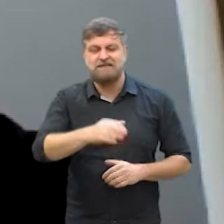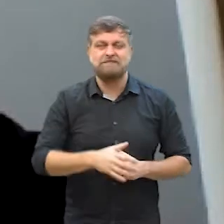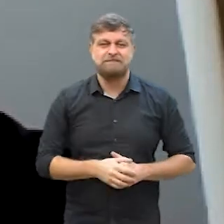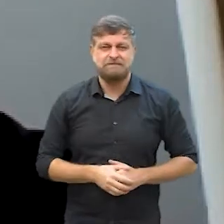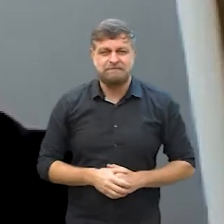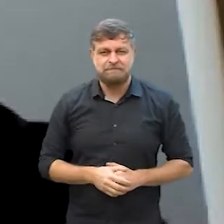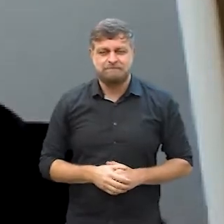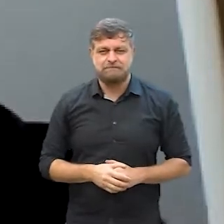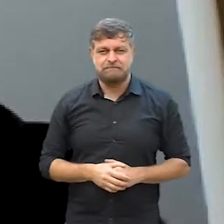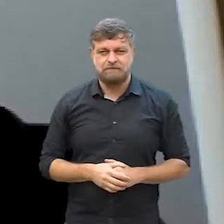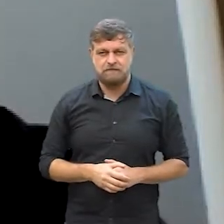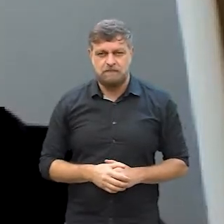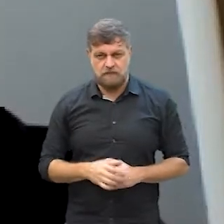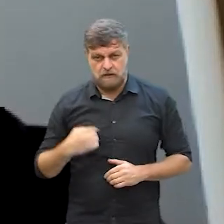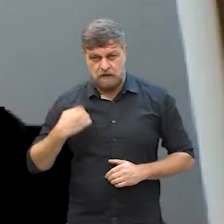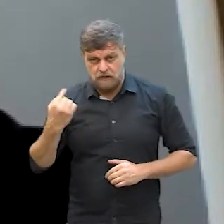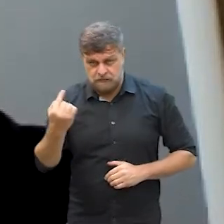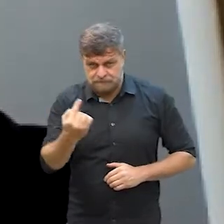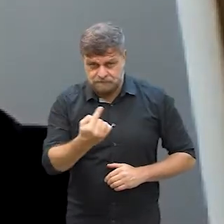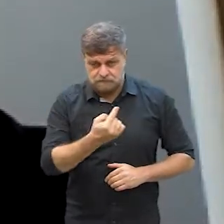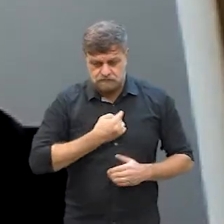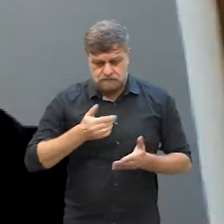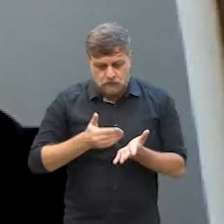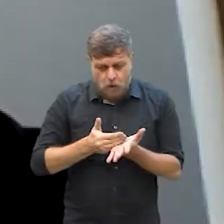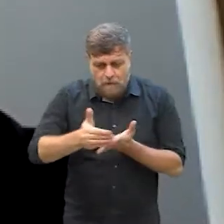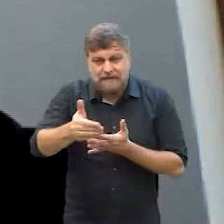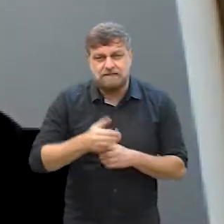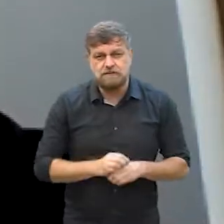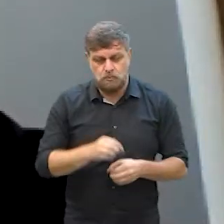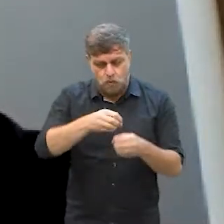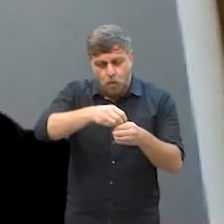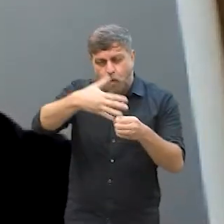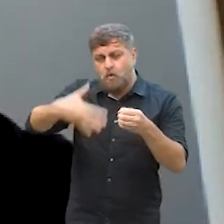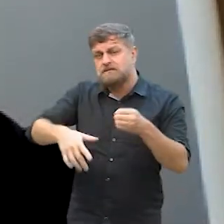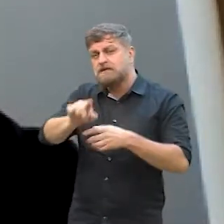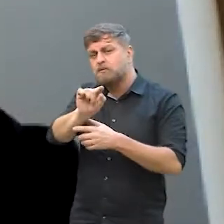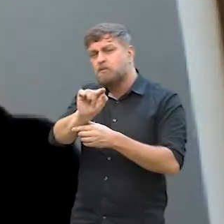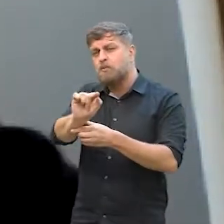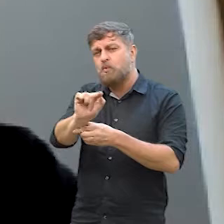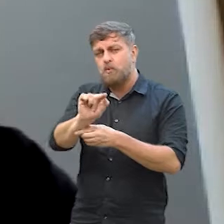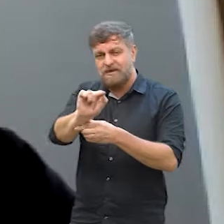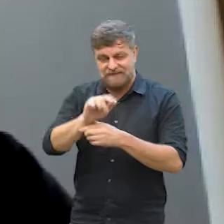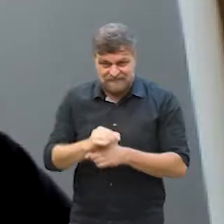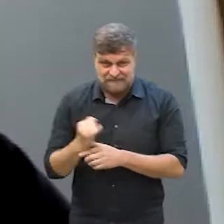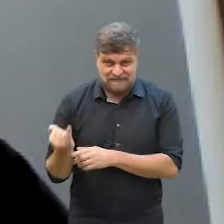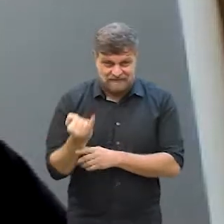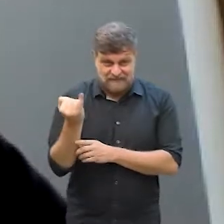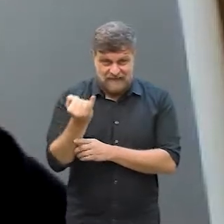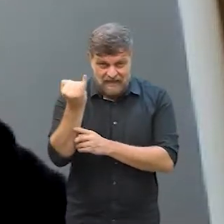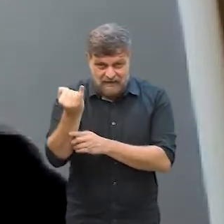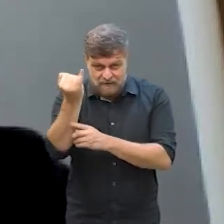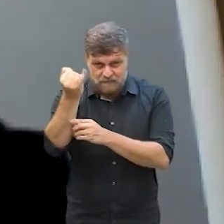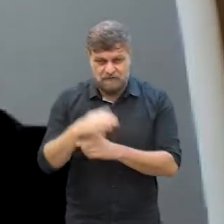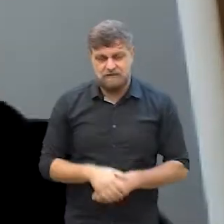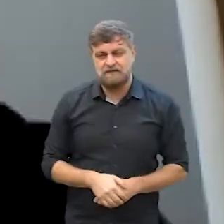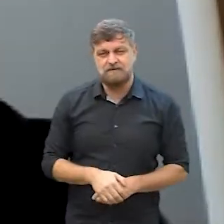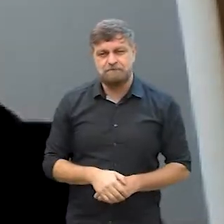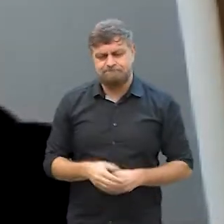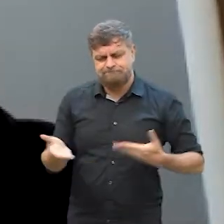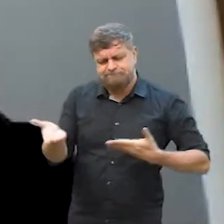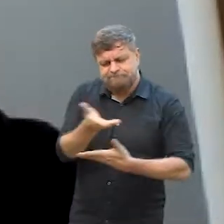Isso é por aí. A gente parte aqui do conceito de que é importante